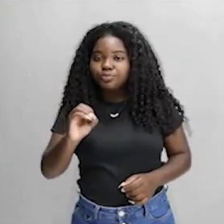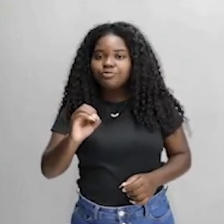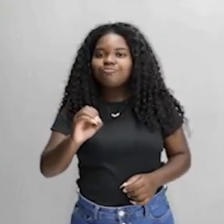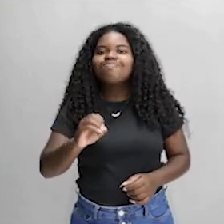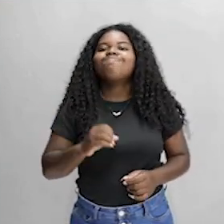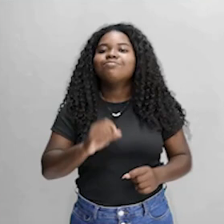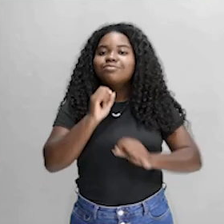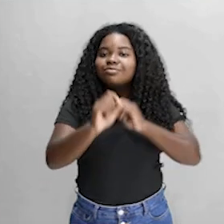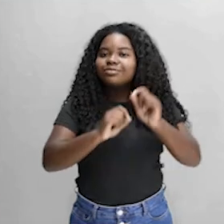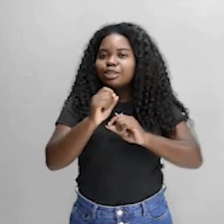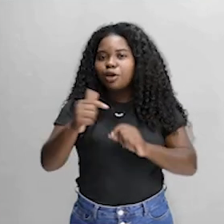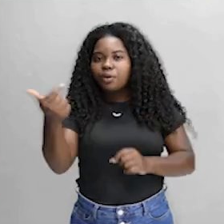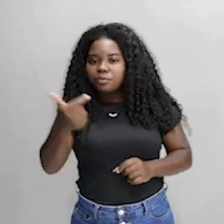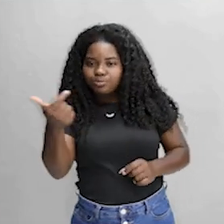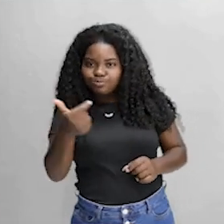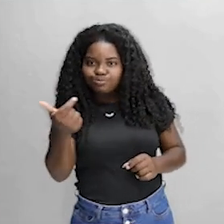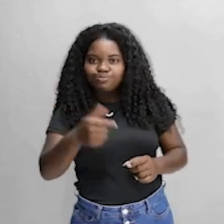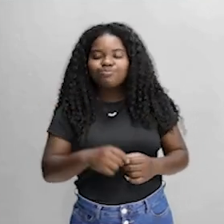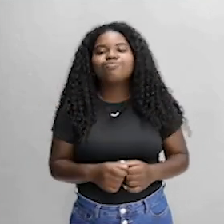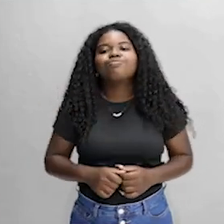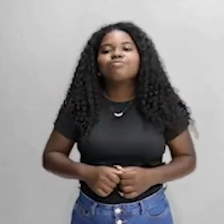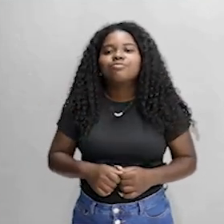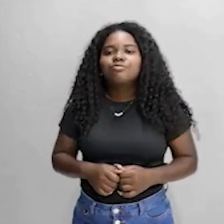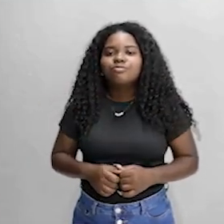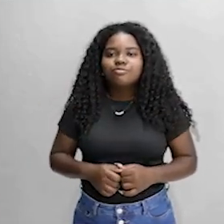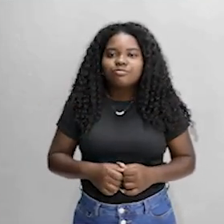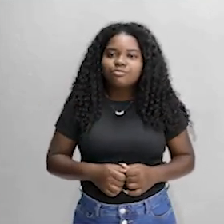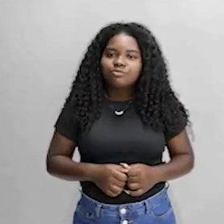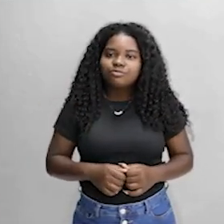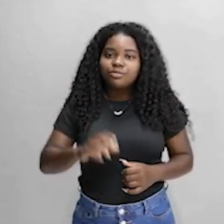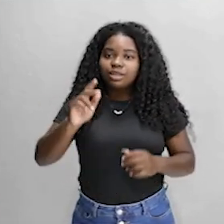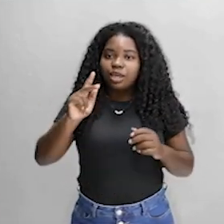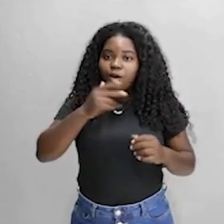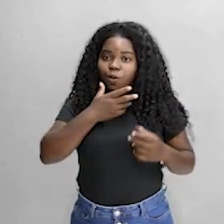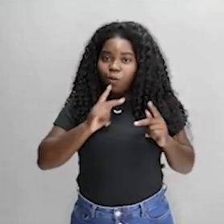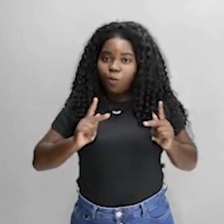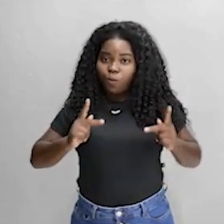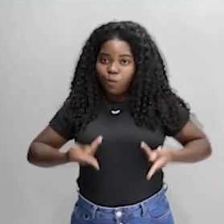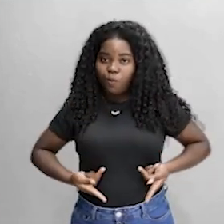certo? Como diz, ele está ali no liame da coisa, que é homem.